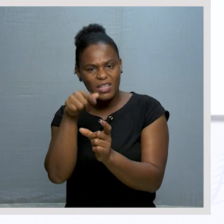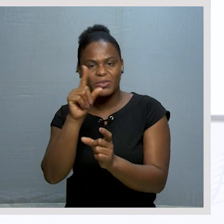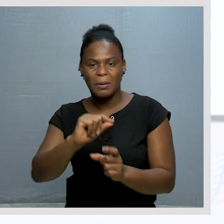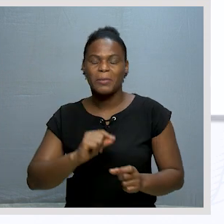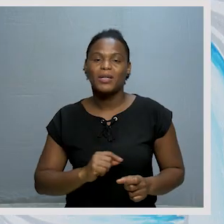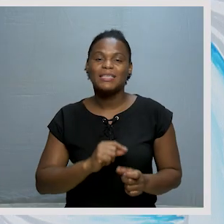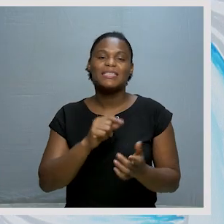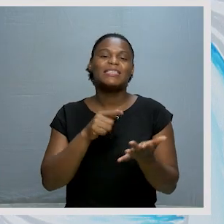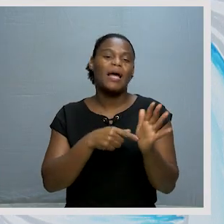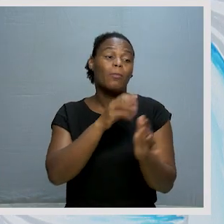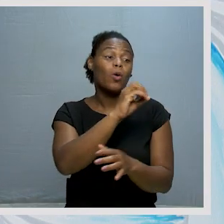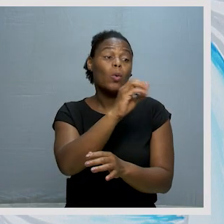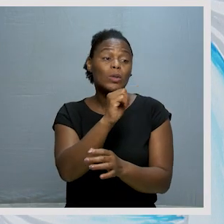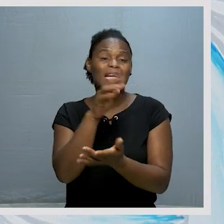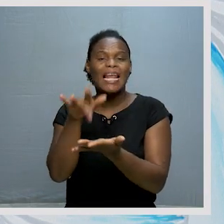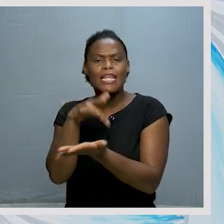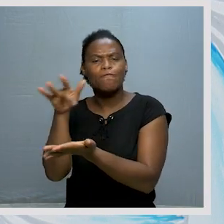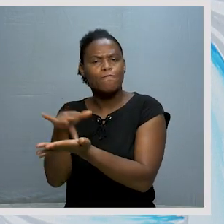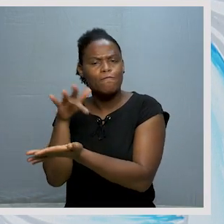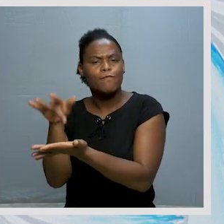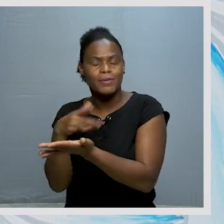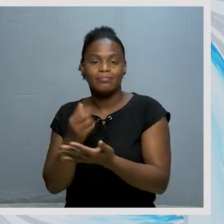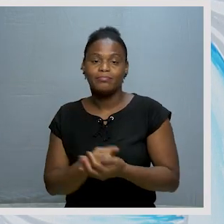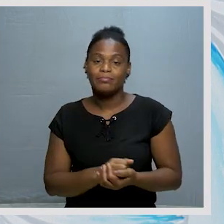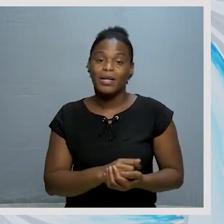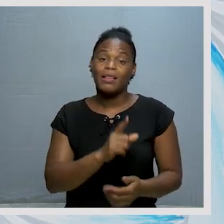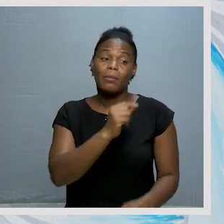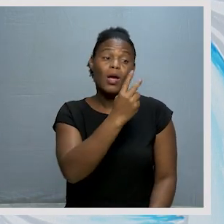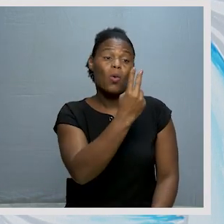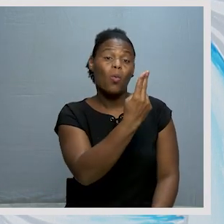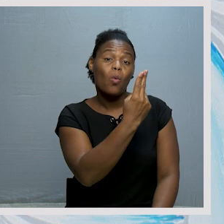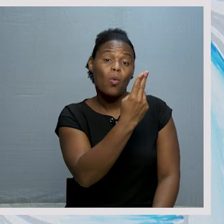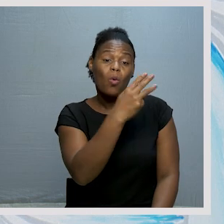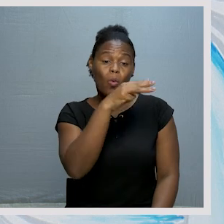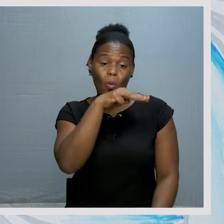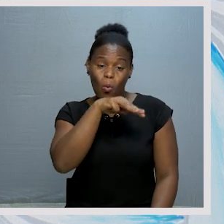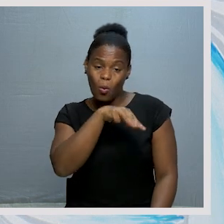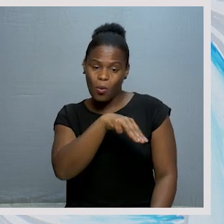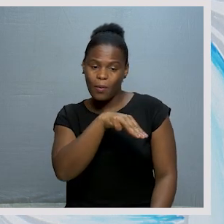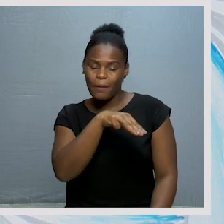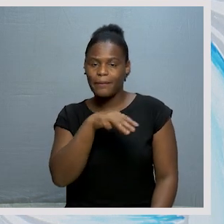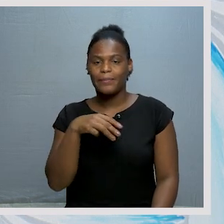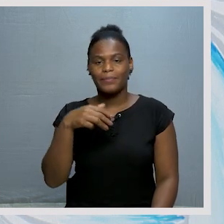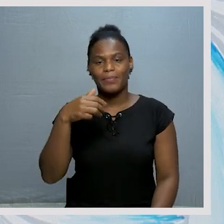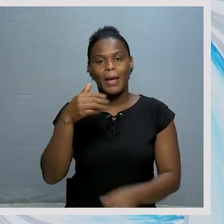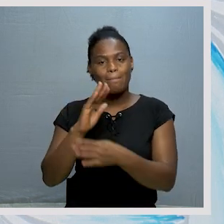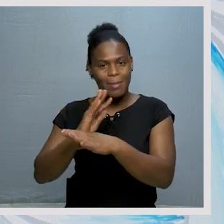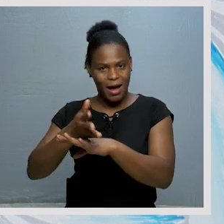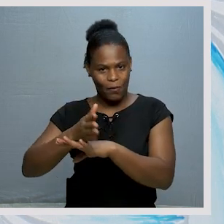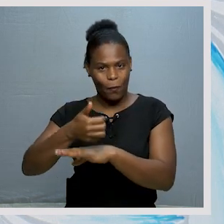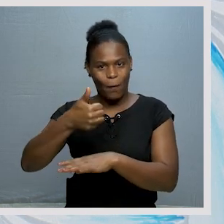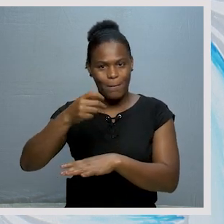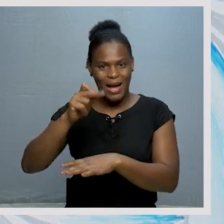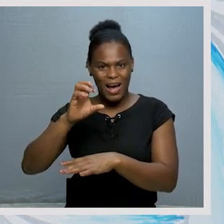também. Os livros. A mesma coisa com um barco, o nome também é